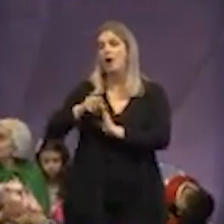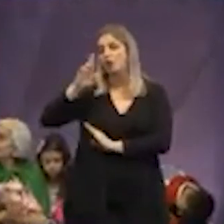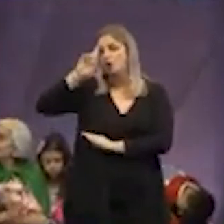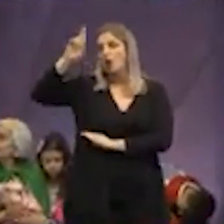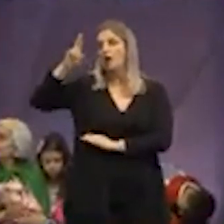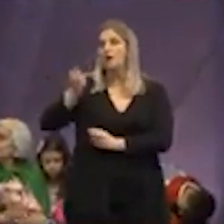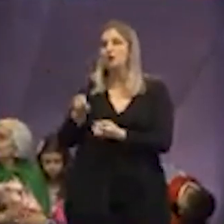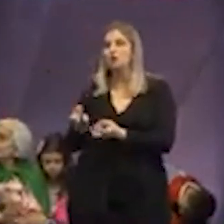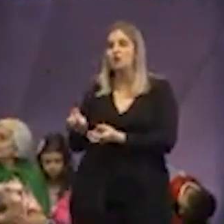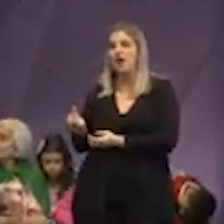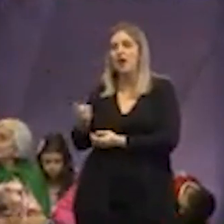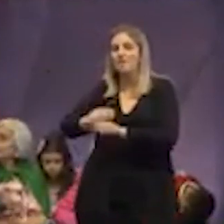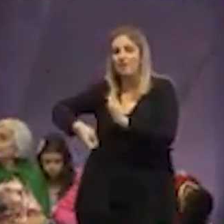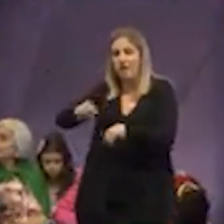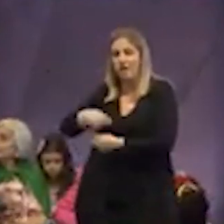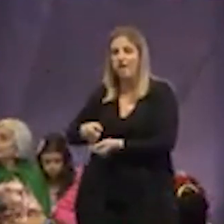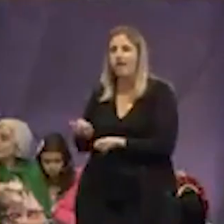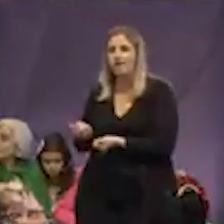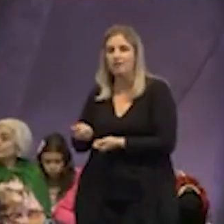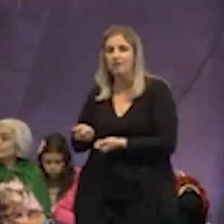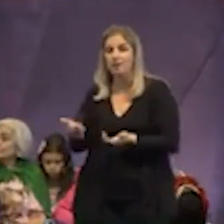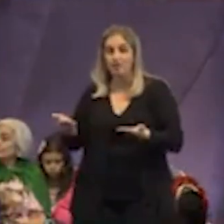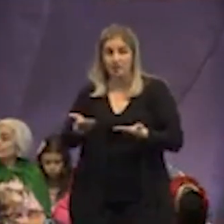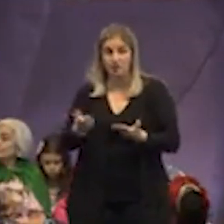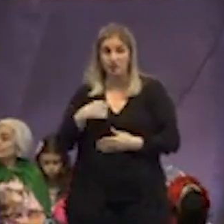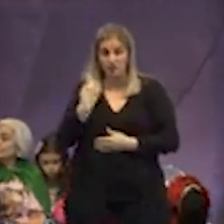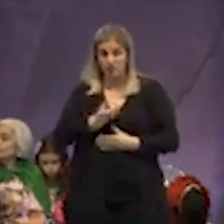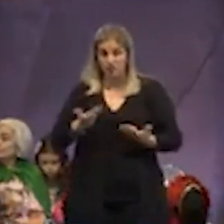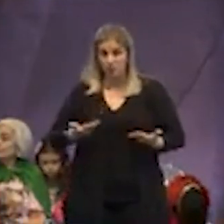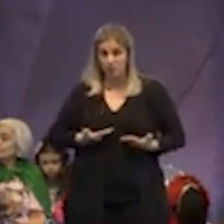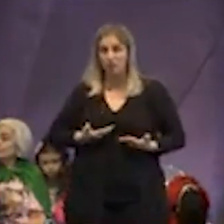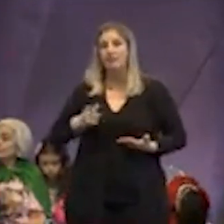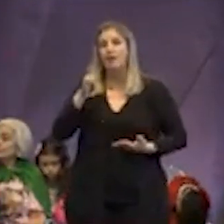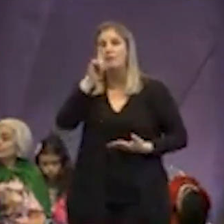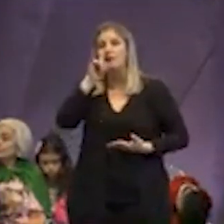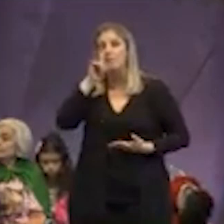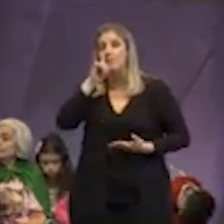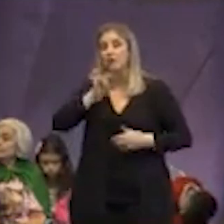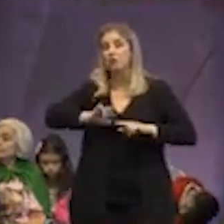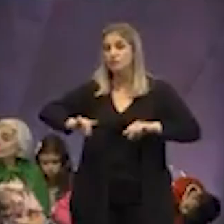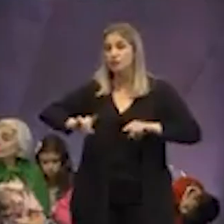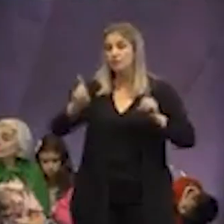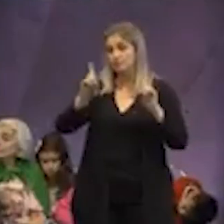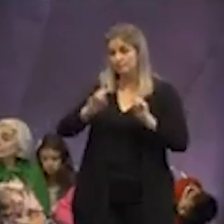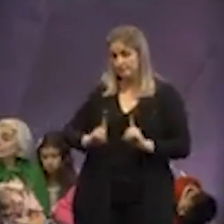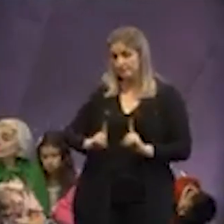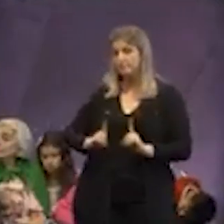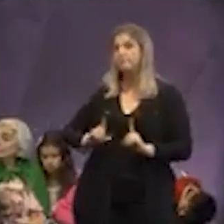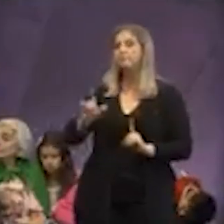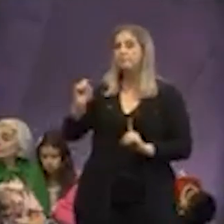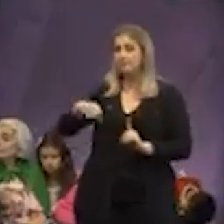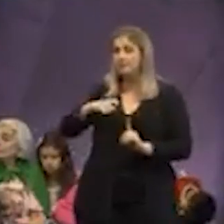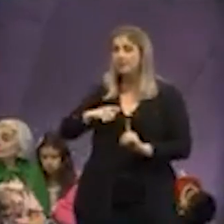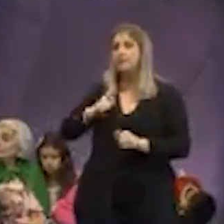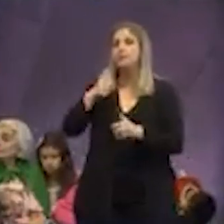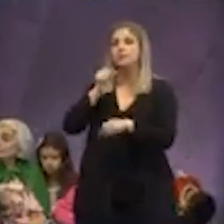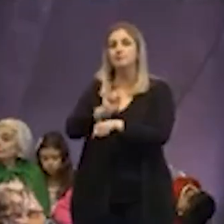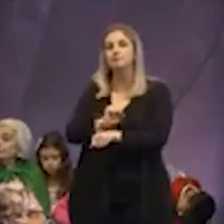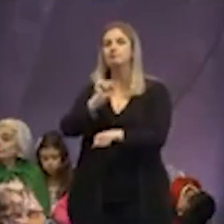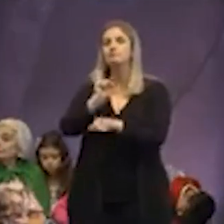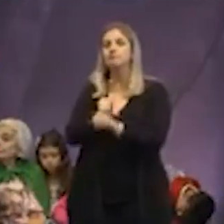tráfico? Por que que ele não recebe as mamães atípicas que têm filhos que estão aí